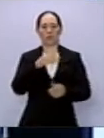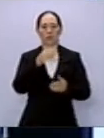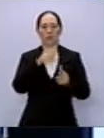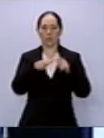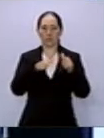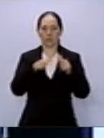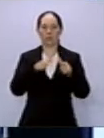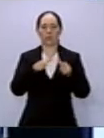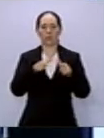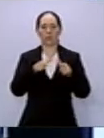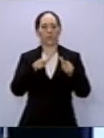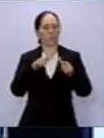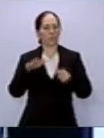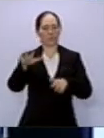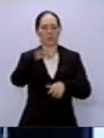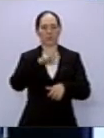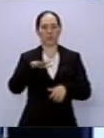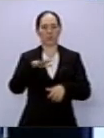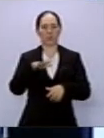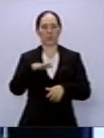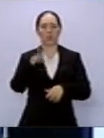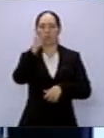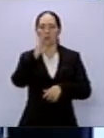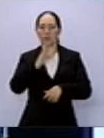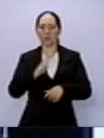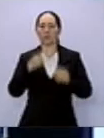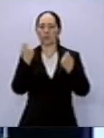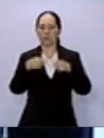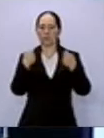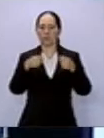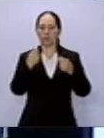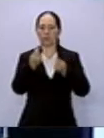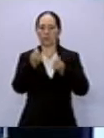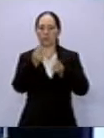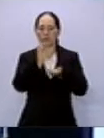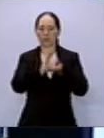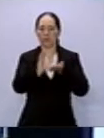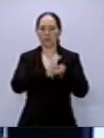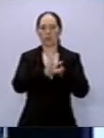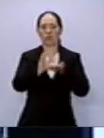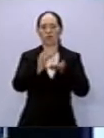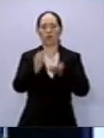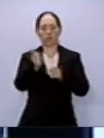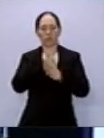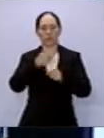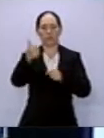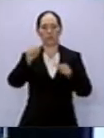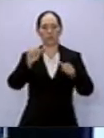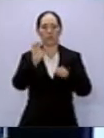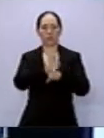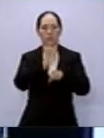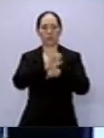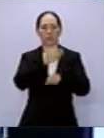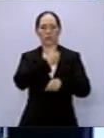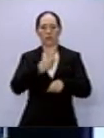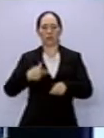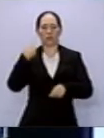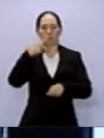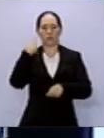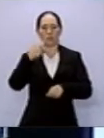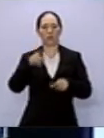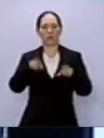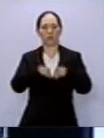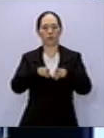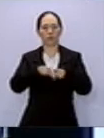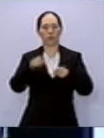são Trabalhadores em geral Brasil carece de um investimento mais qualificado do estado e políticas públicas em